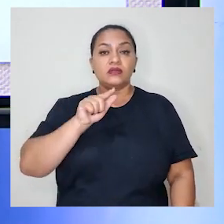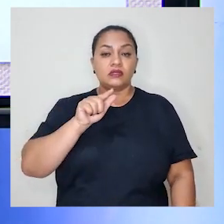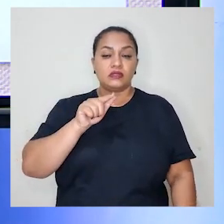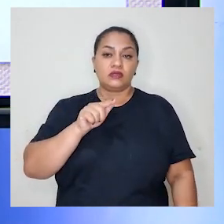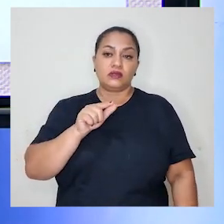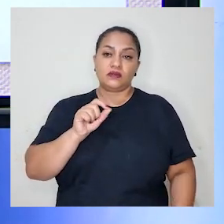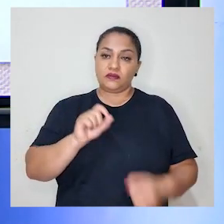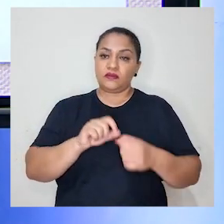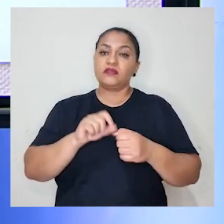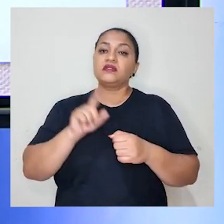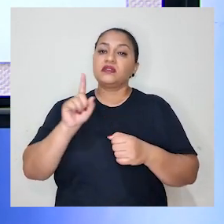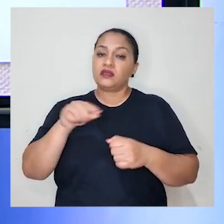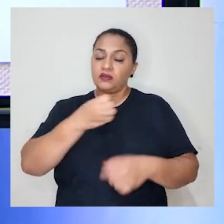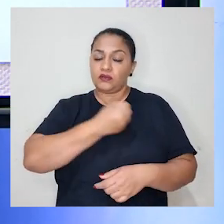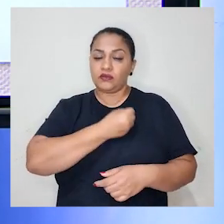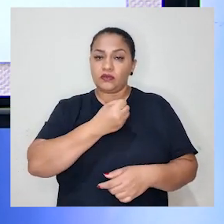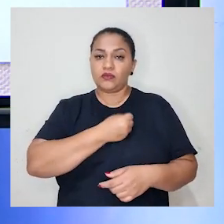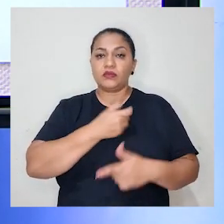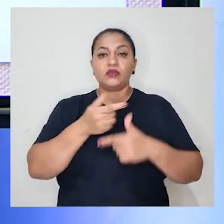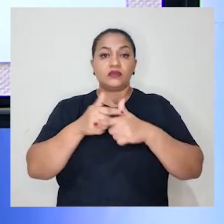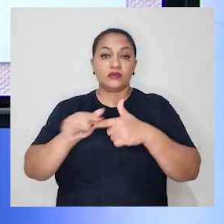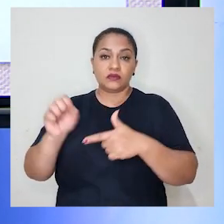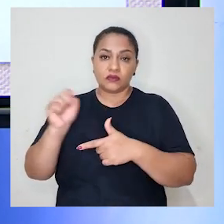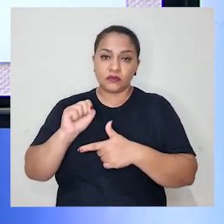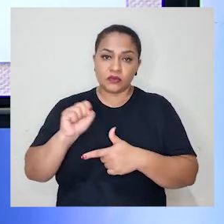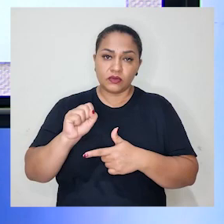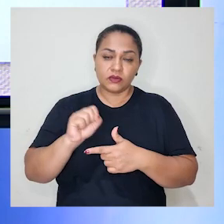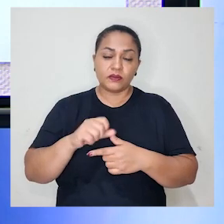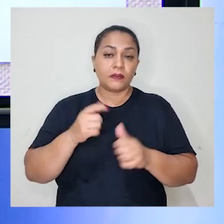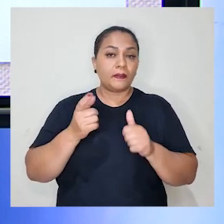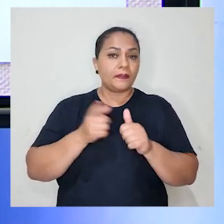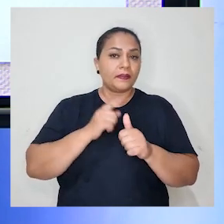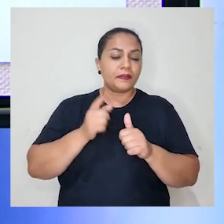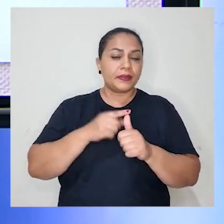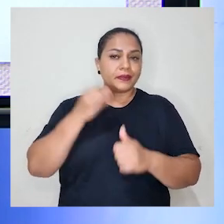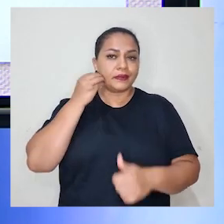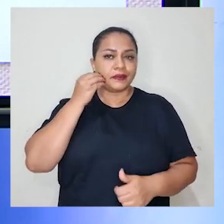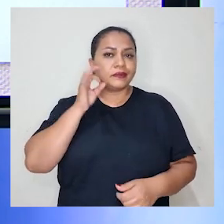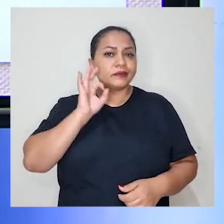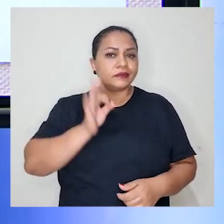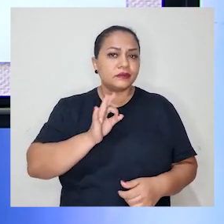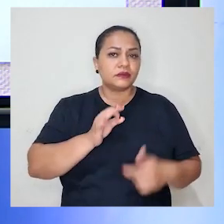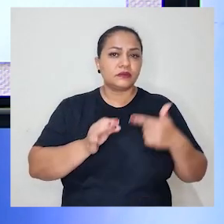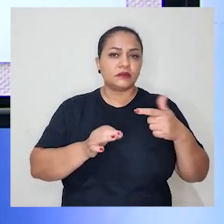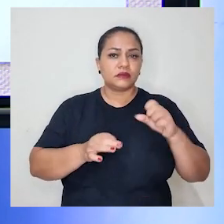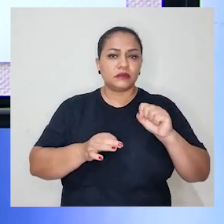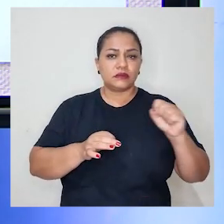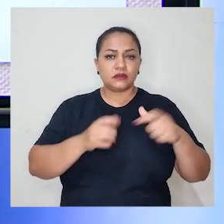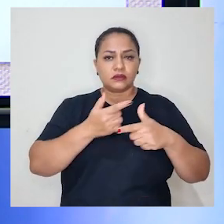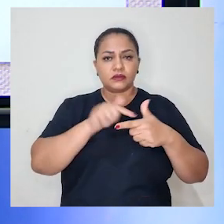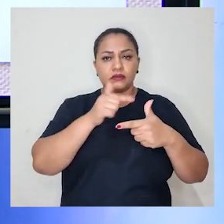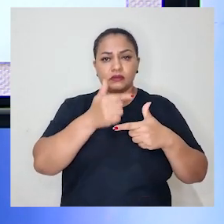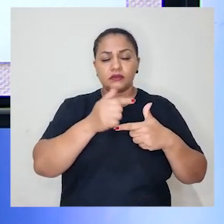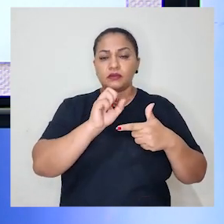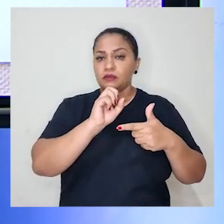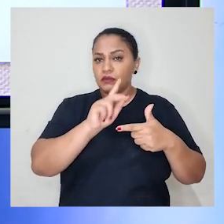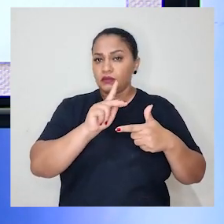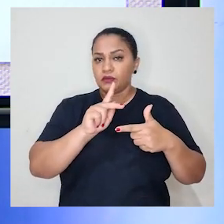isso 3 vezes, o número será divisível por 8. Então, primeira tentativa deu certo. 288 por